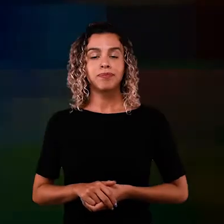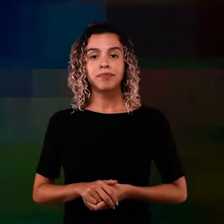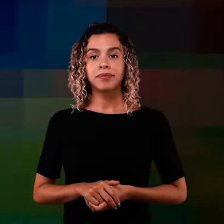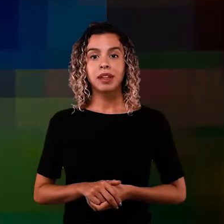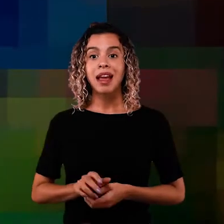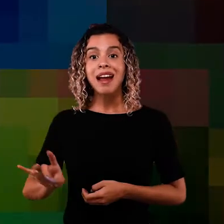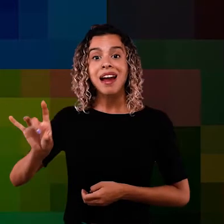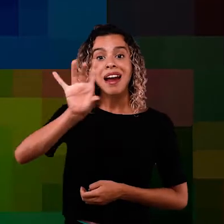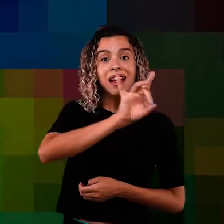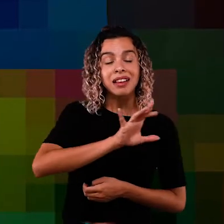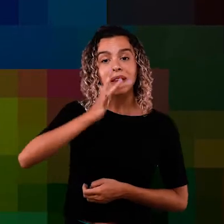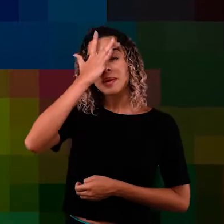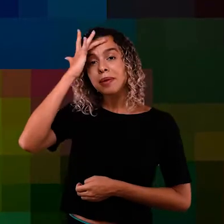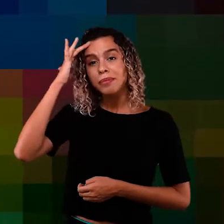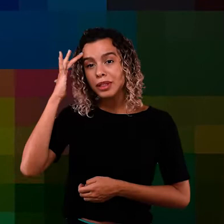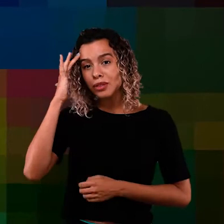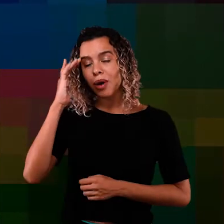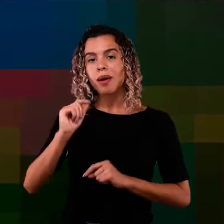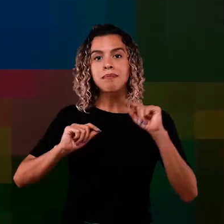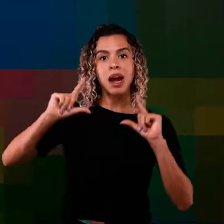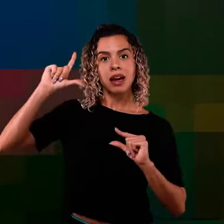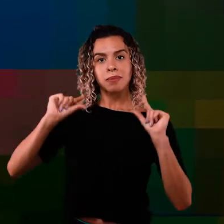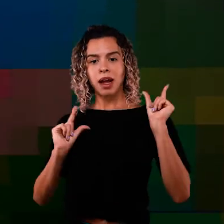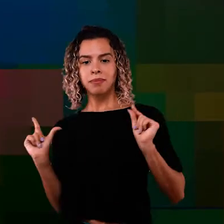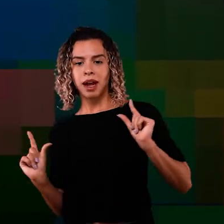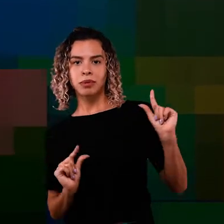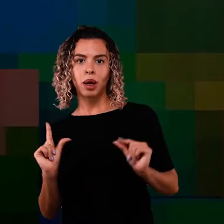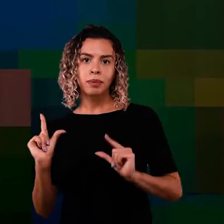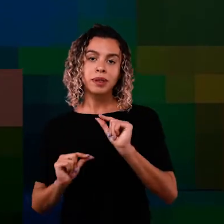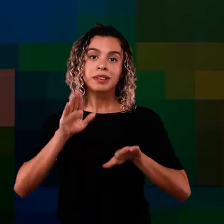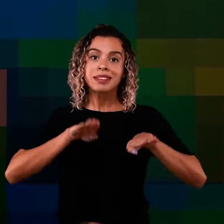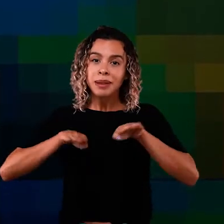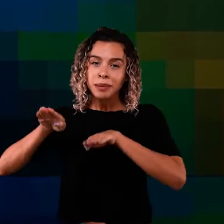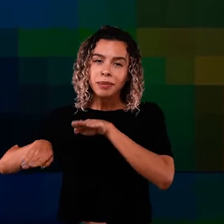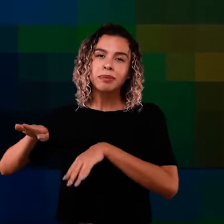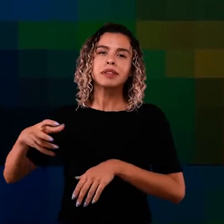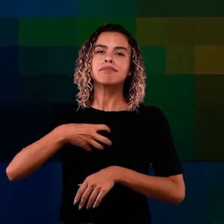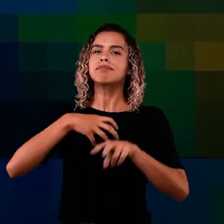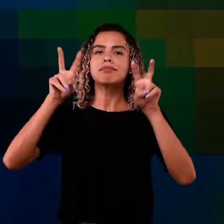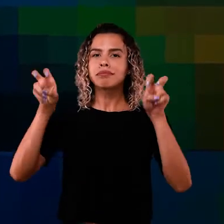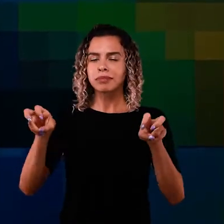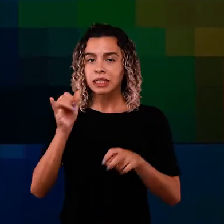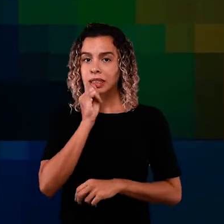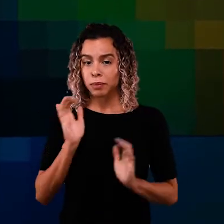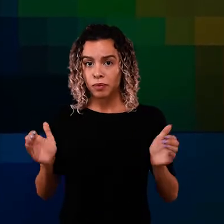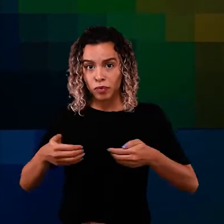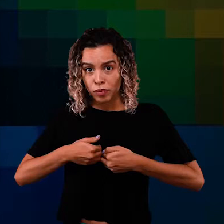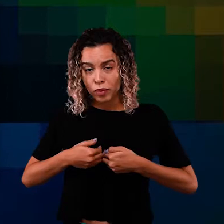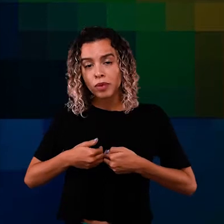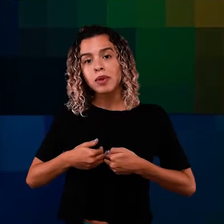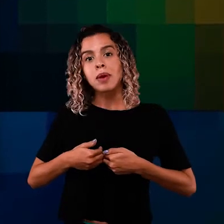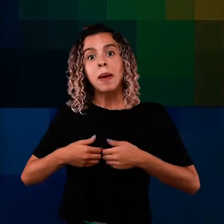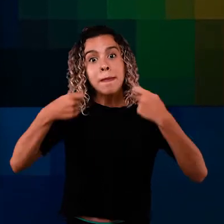do gráfico. Gráfico em forma de pessoa pizza. apresenta características mais ou menos intensas, dependendo do aspecto em questão. Um